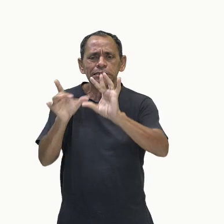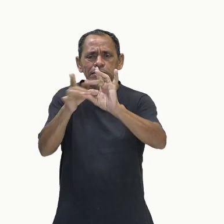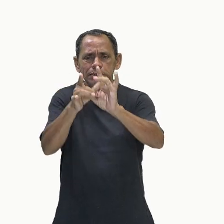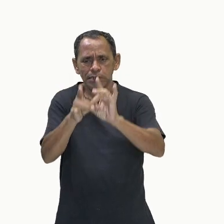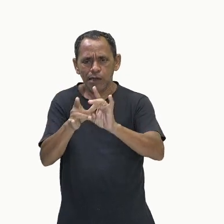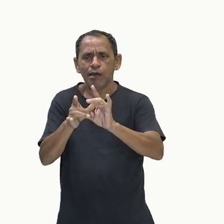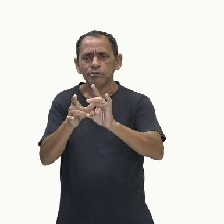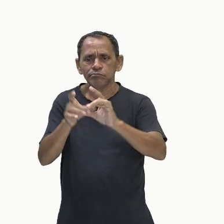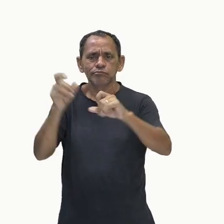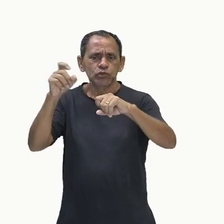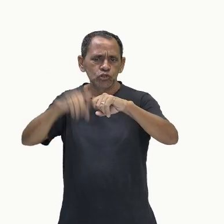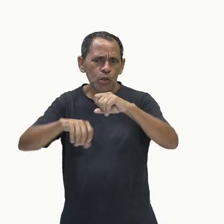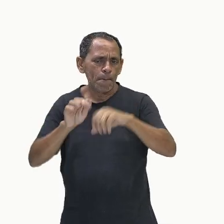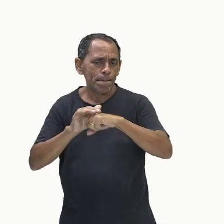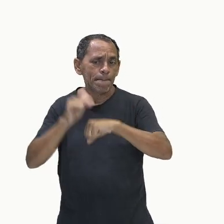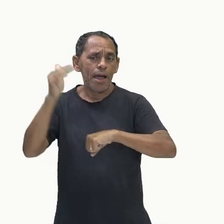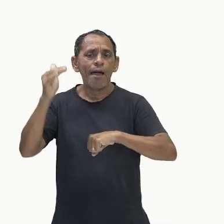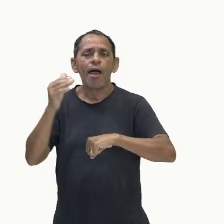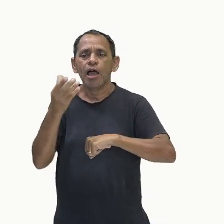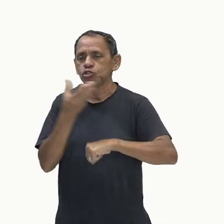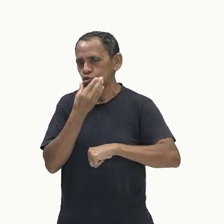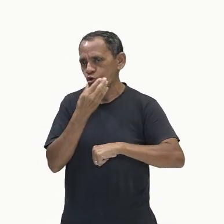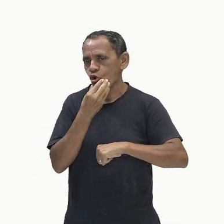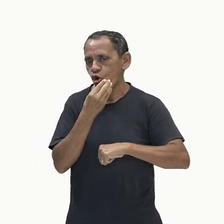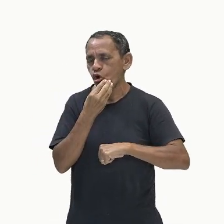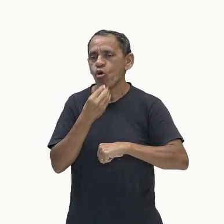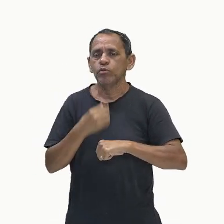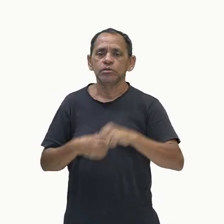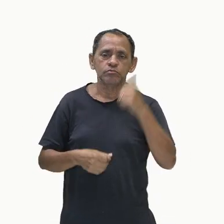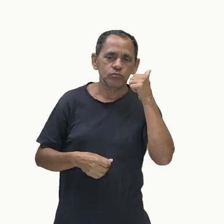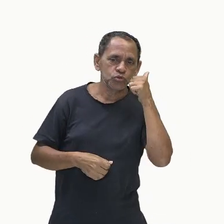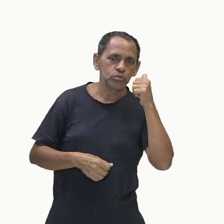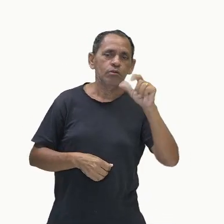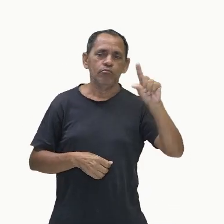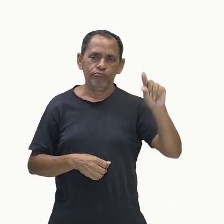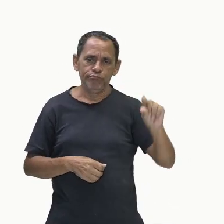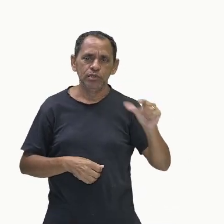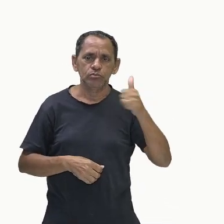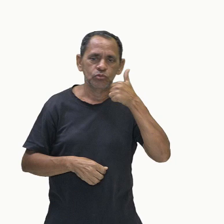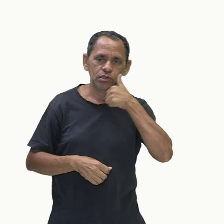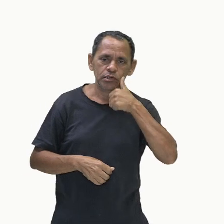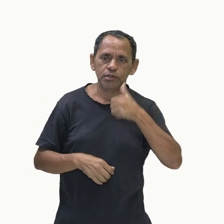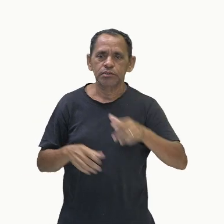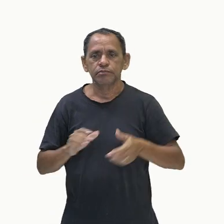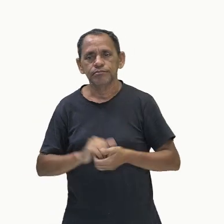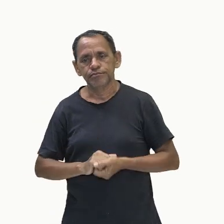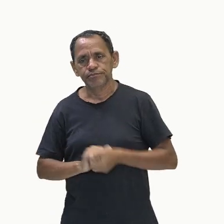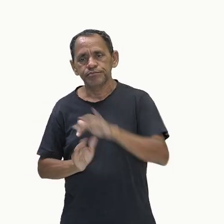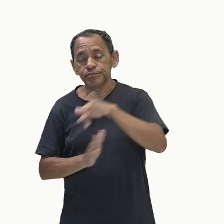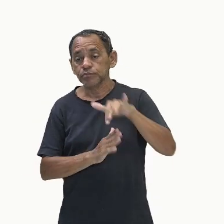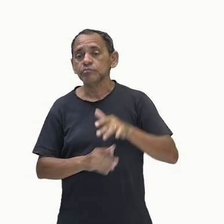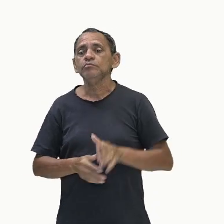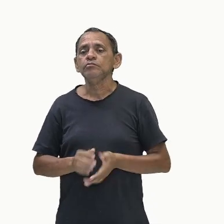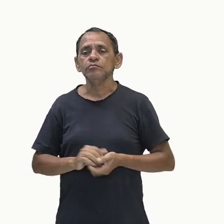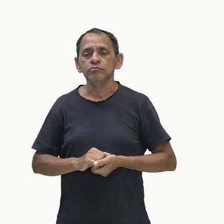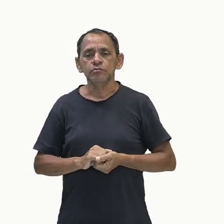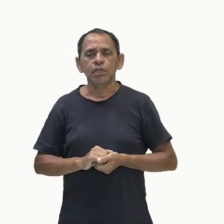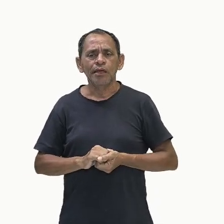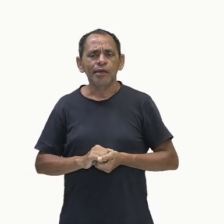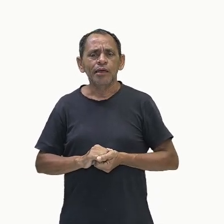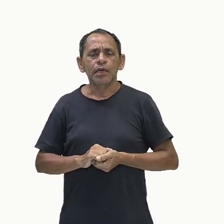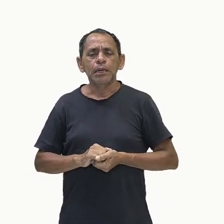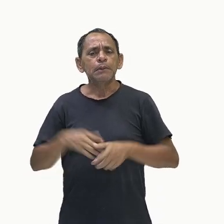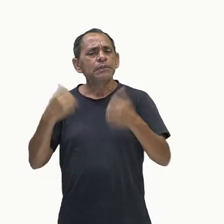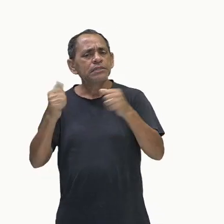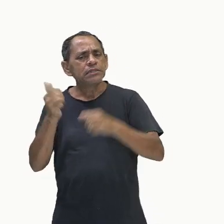maior incidência entre homens e mulheres. Para que a gente entenda melhor isso, né, eu